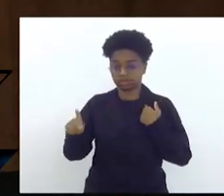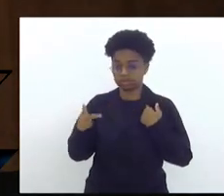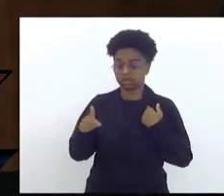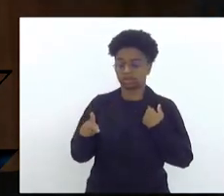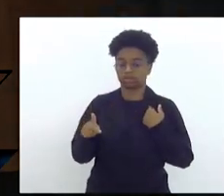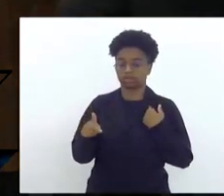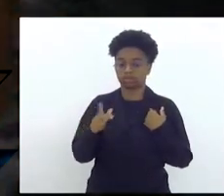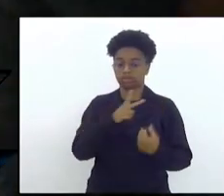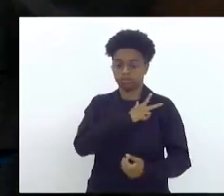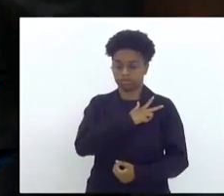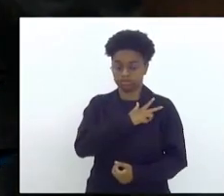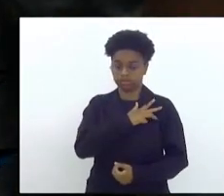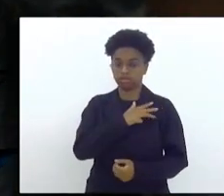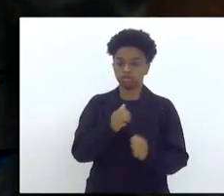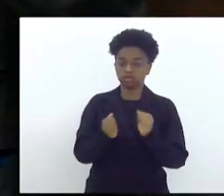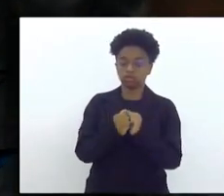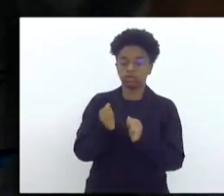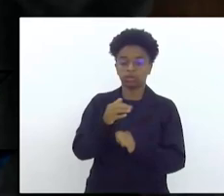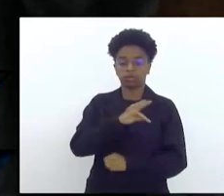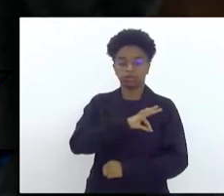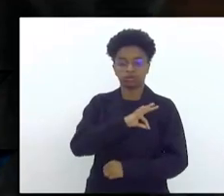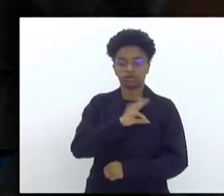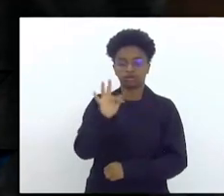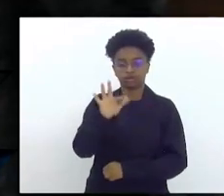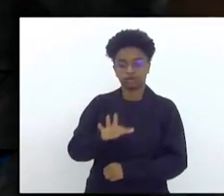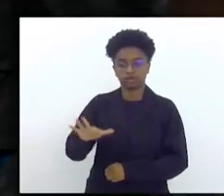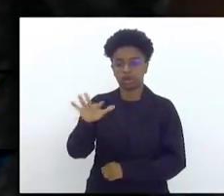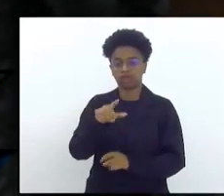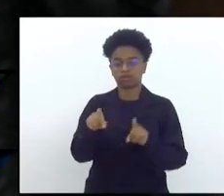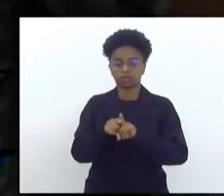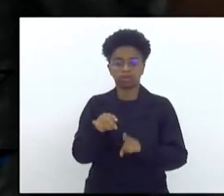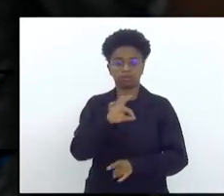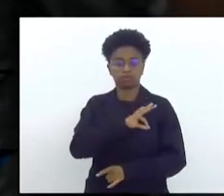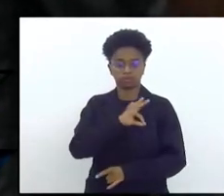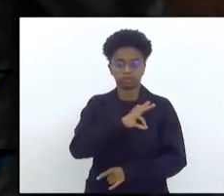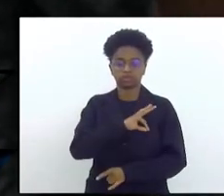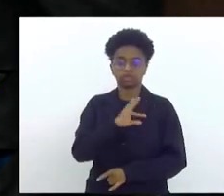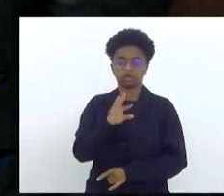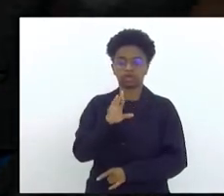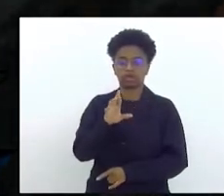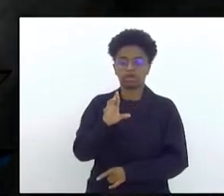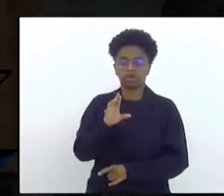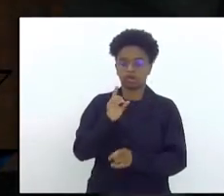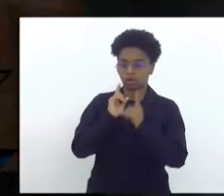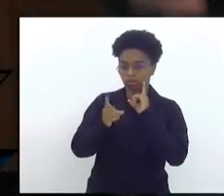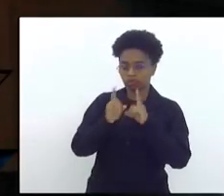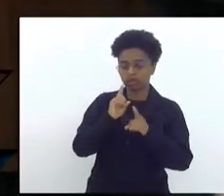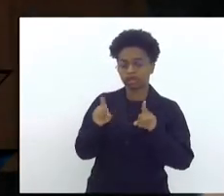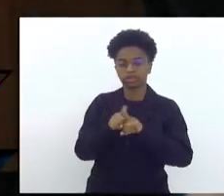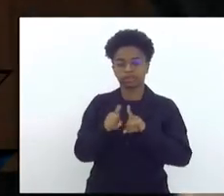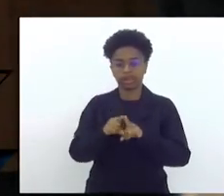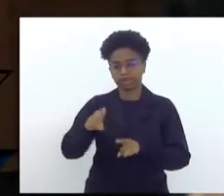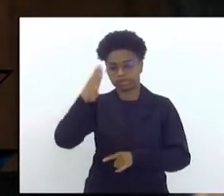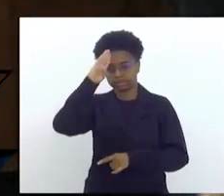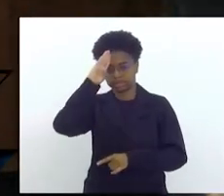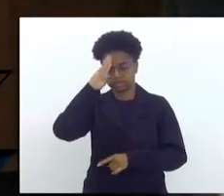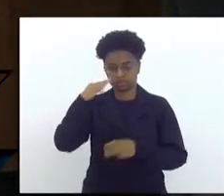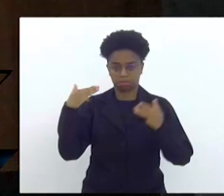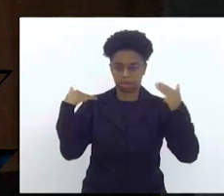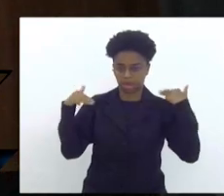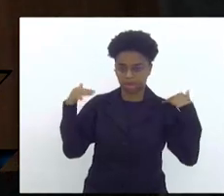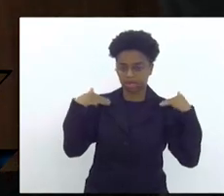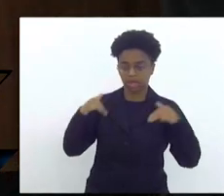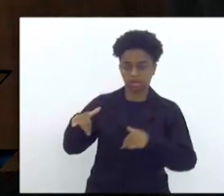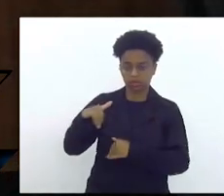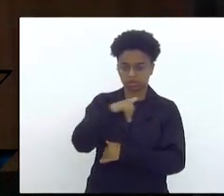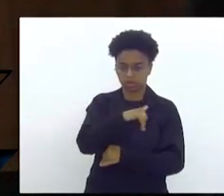com a Polícia Federal com a polícia rodoviária federal com o exército com a Marinha com aeronáutica não que esses